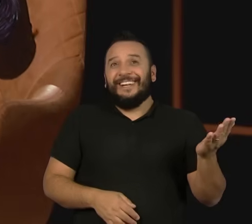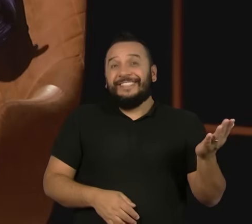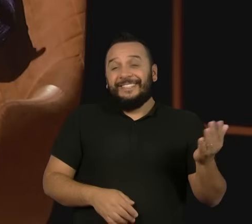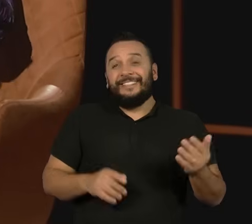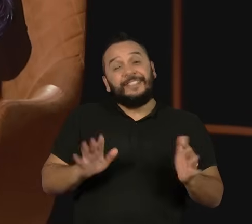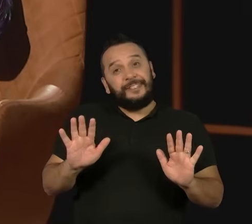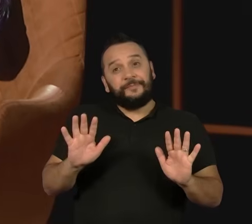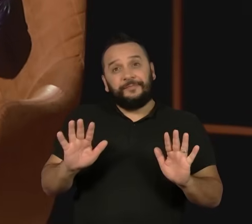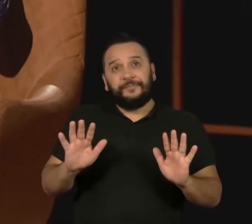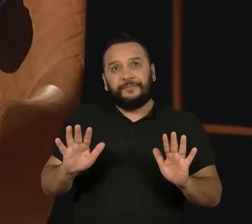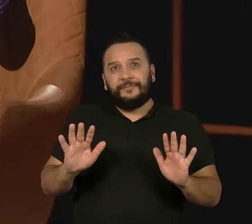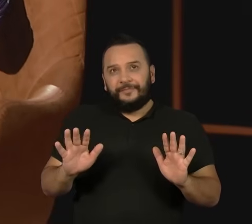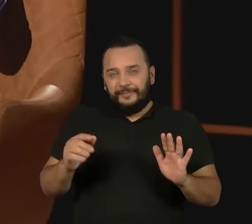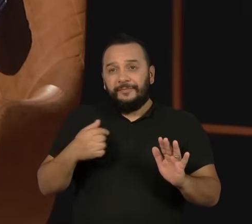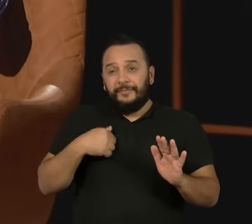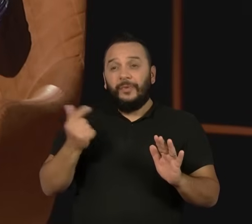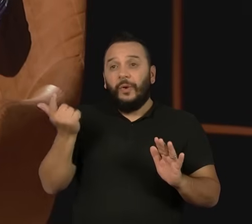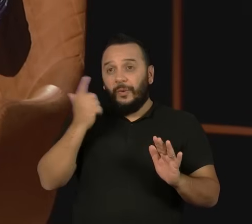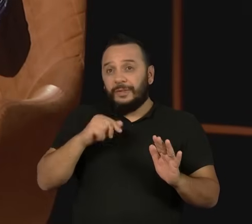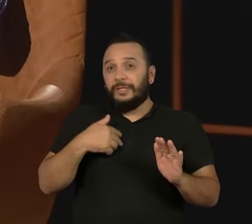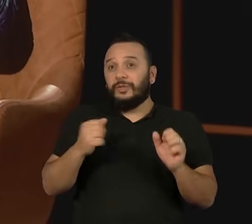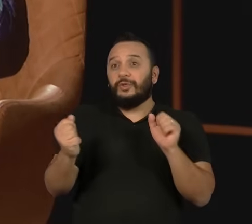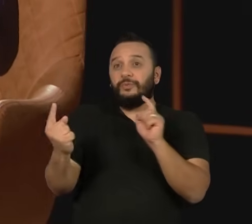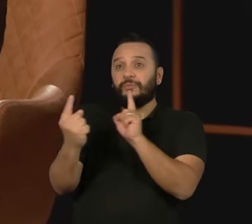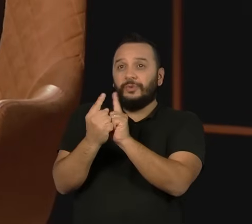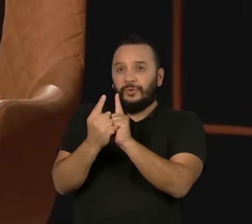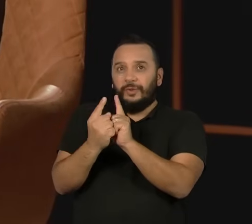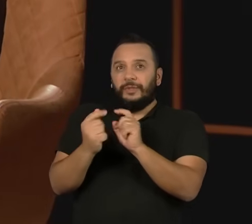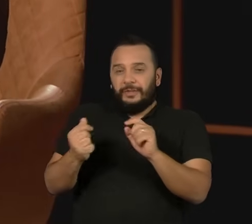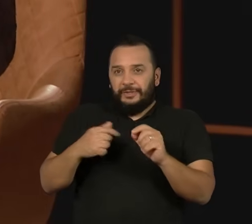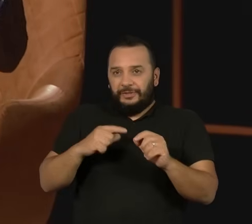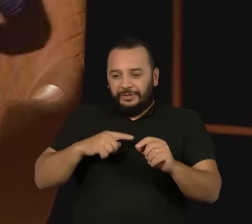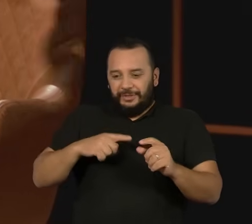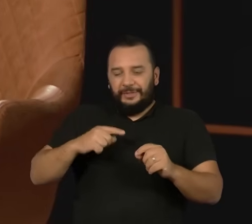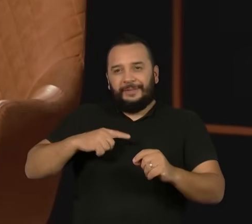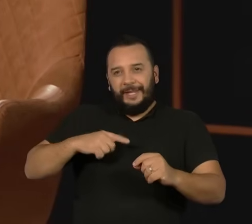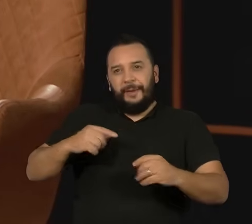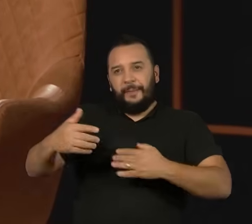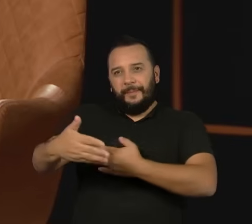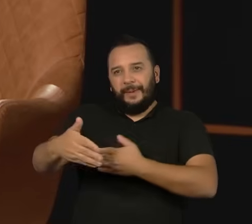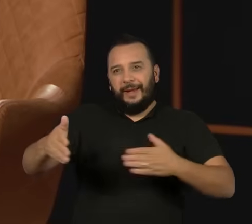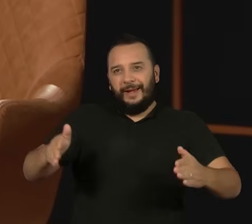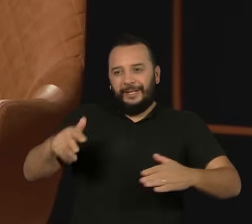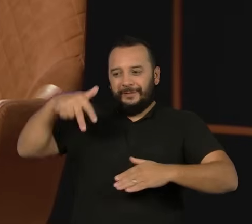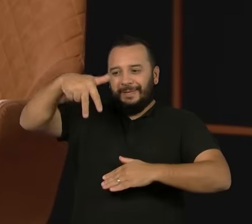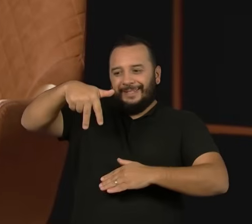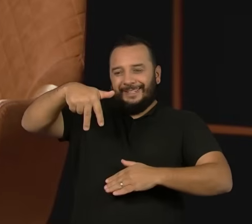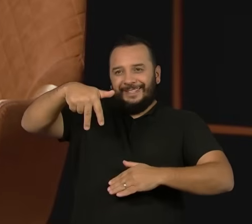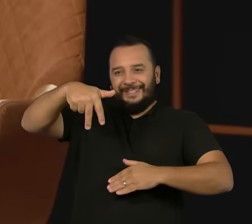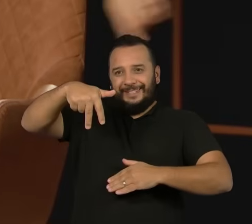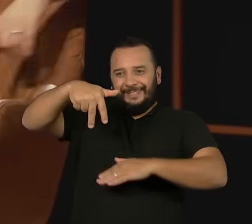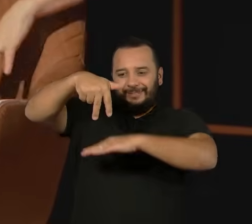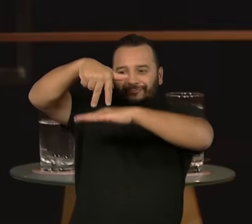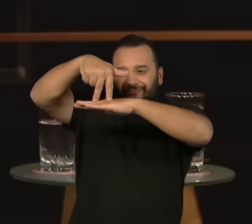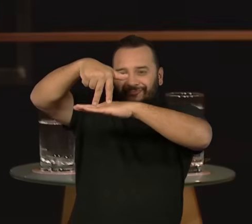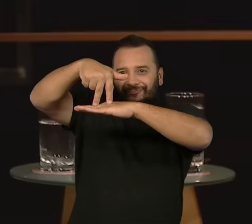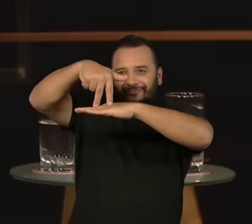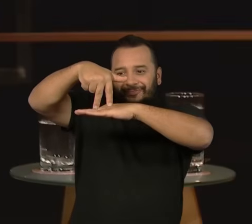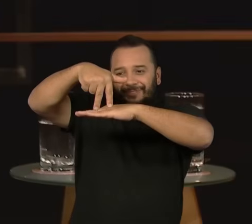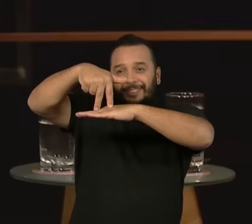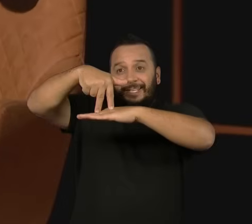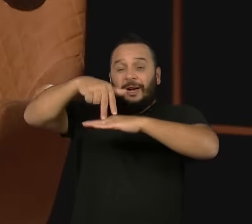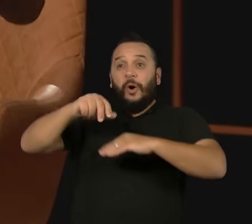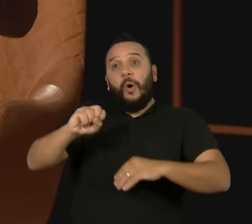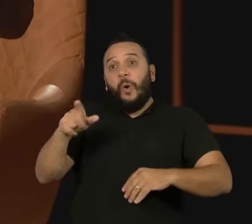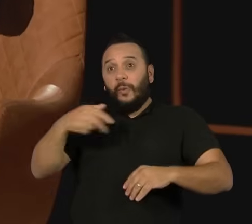E aí, pra gente poder fazer as cenas juntos, era ou eu em cima de uma 3-tabela, ou ele abrindo as pernas, assim, tipo uma girafa, para